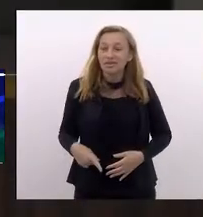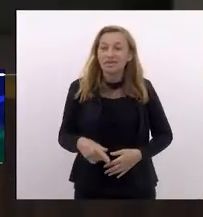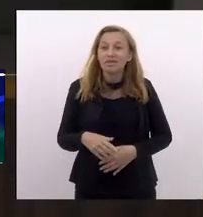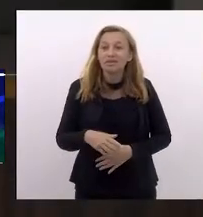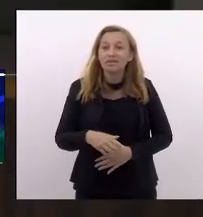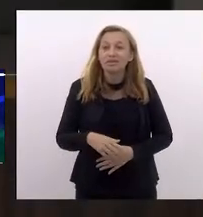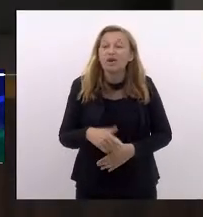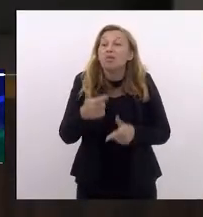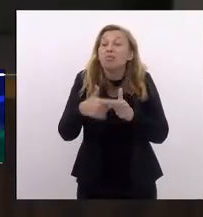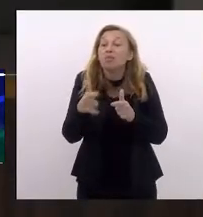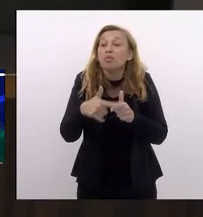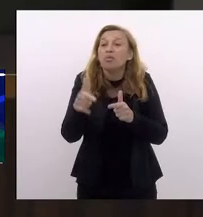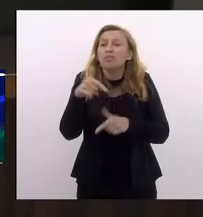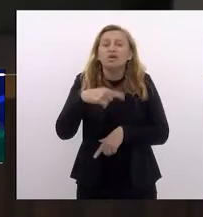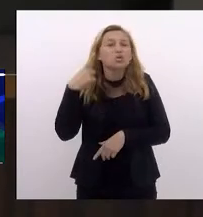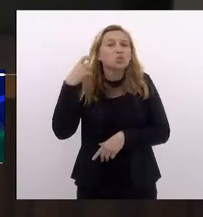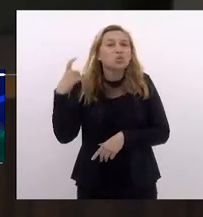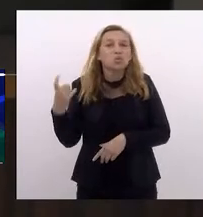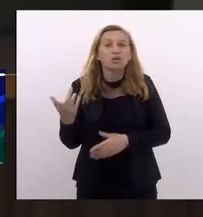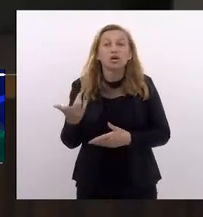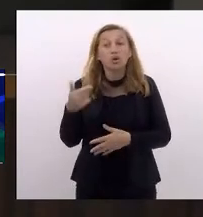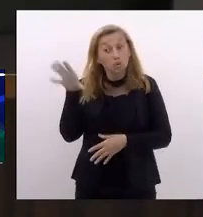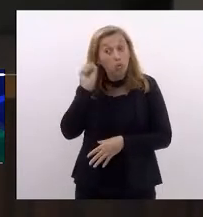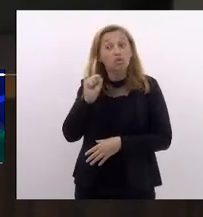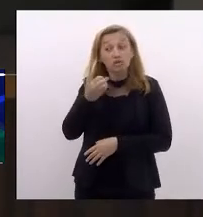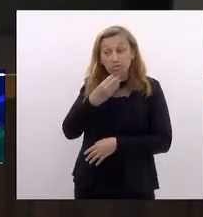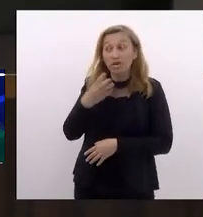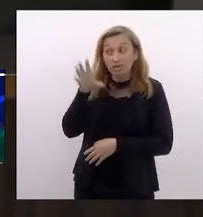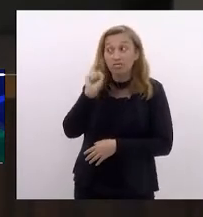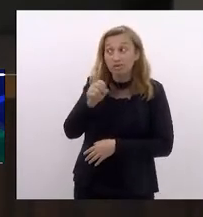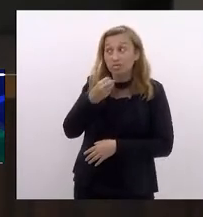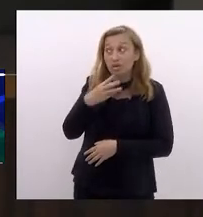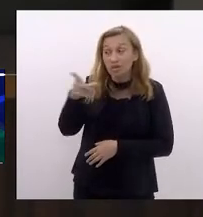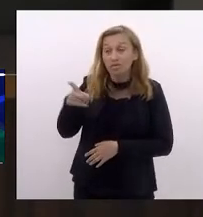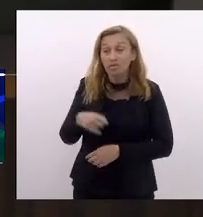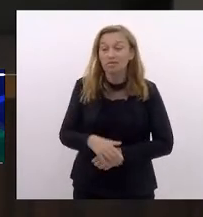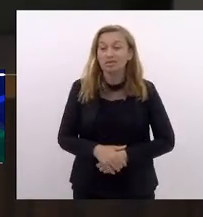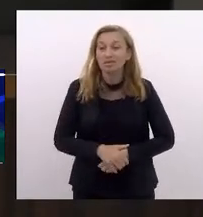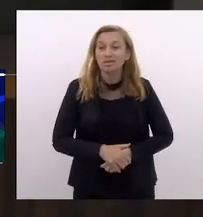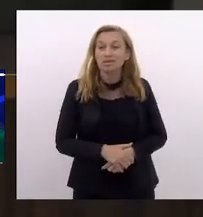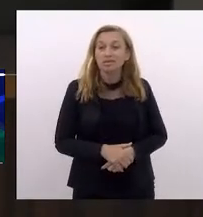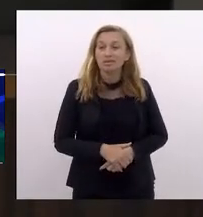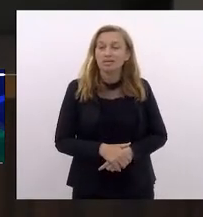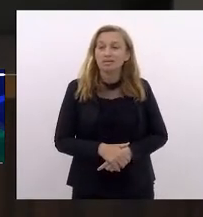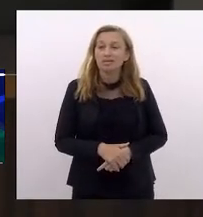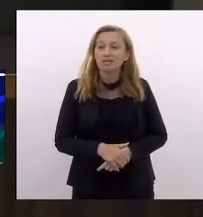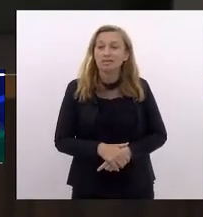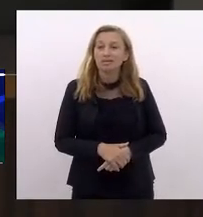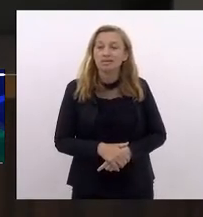eu não problema aqui no áudio eu tô ouvindo bem nós estamos ouvindo bem vossa excelência